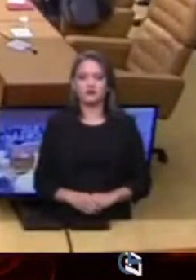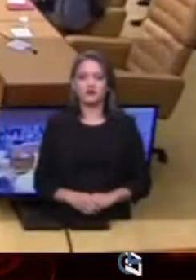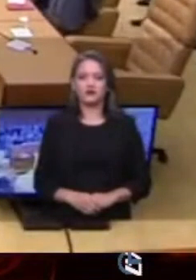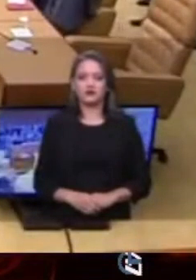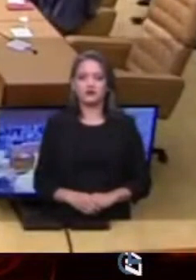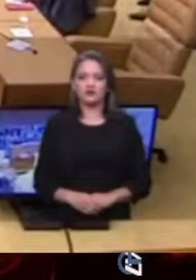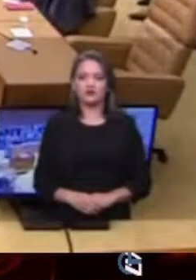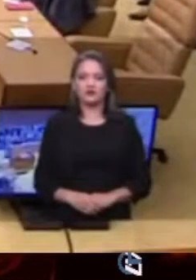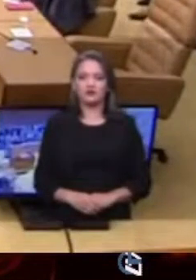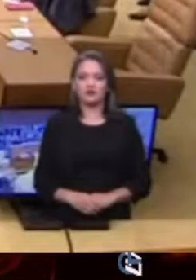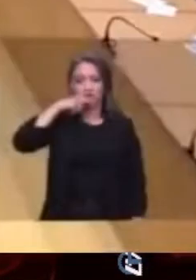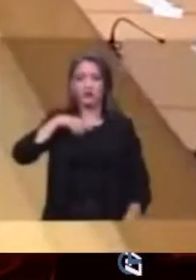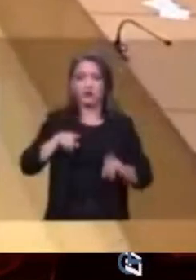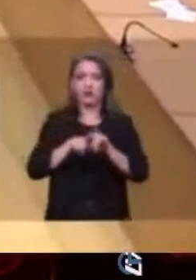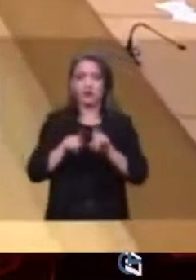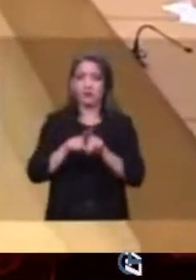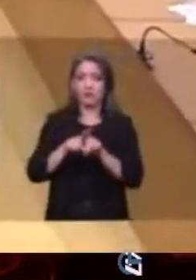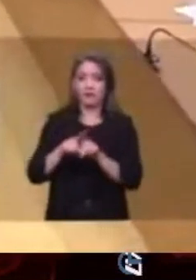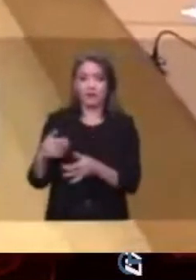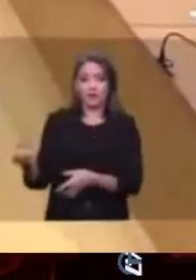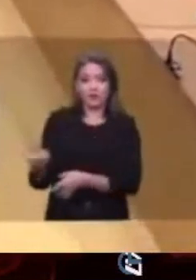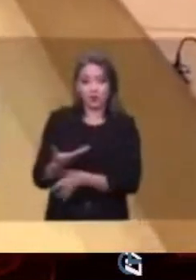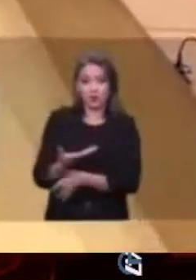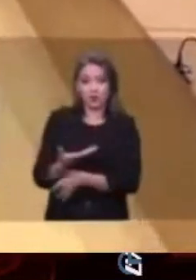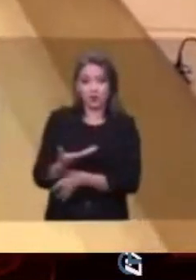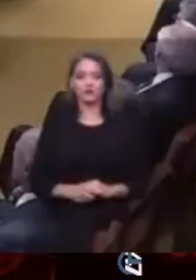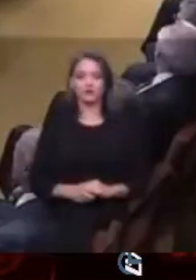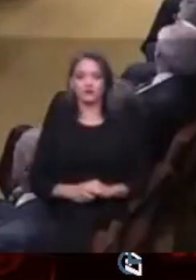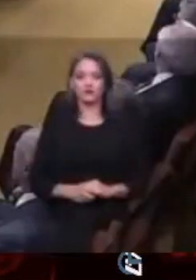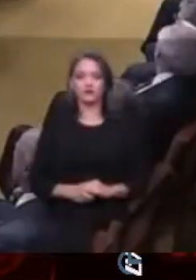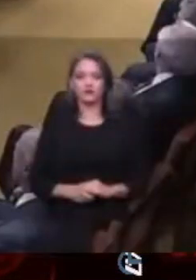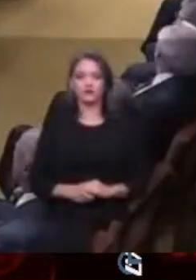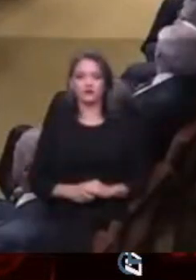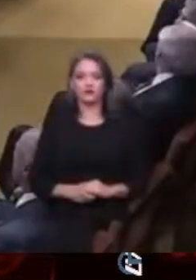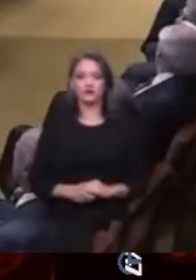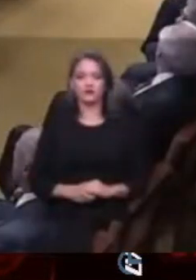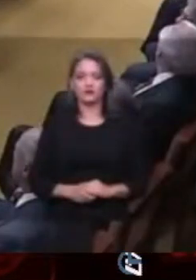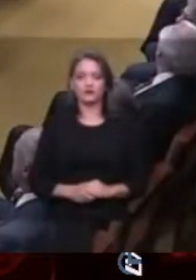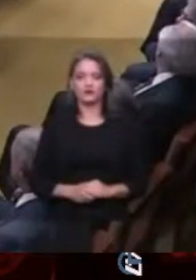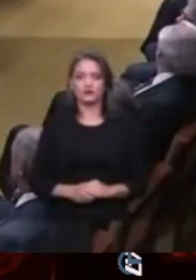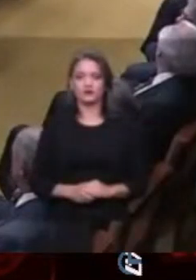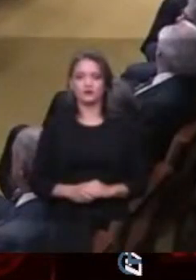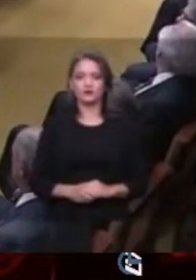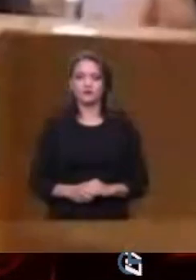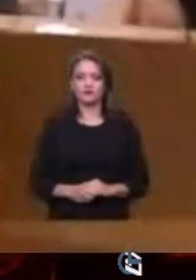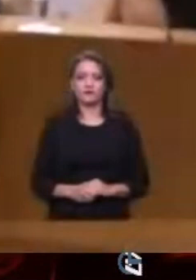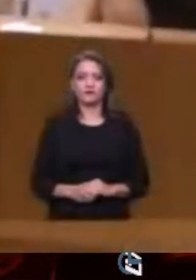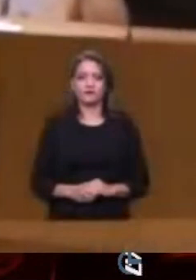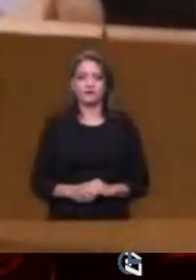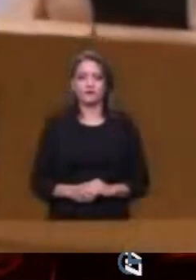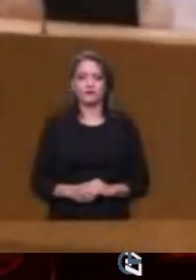demoradíssimos duradouros assim na hora que ele acabou de assinar lá o livro de posse porque porque